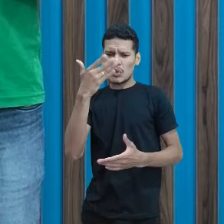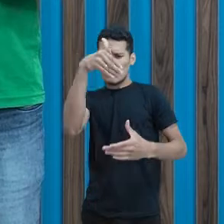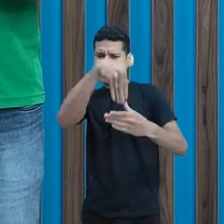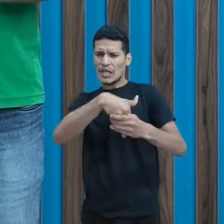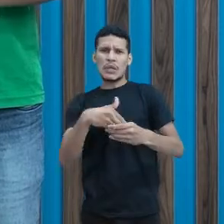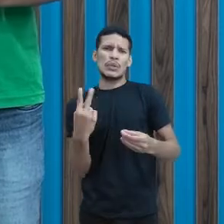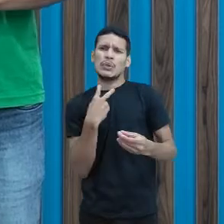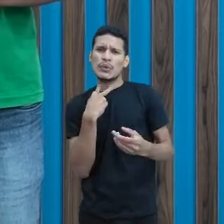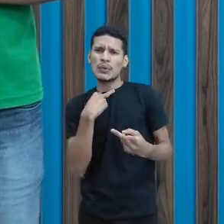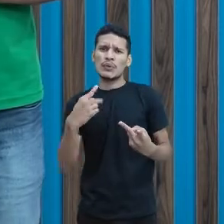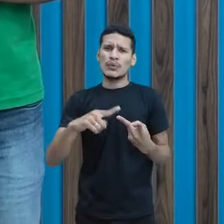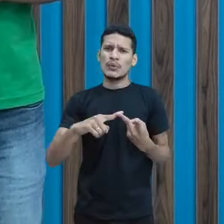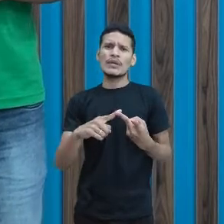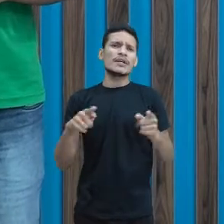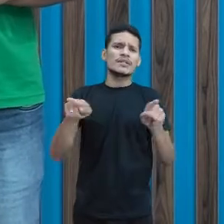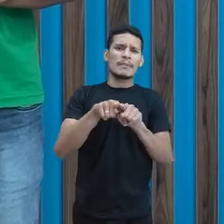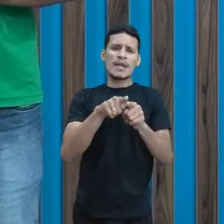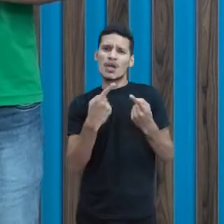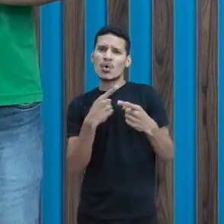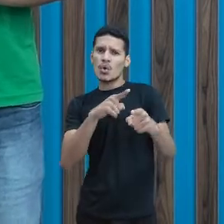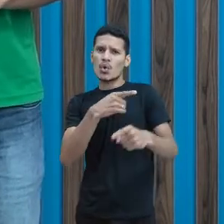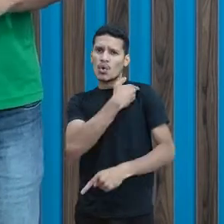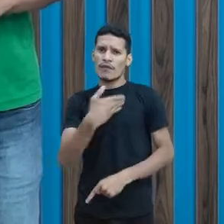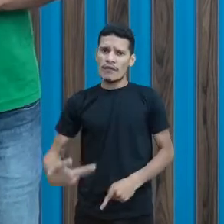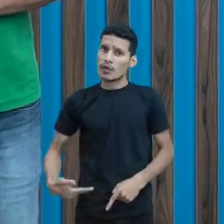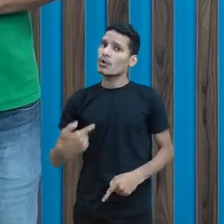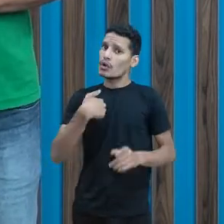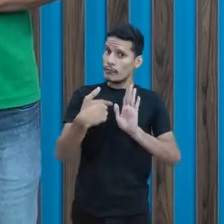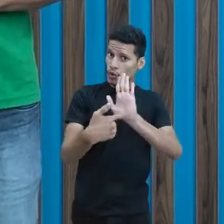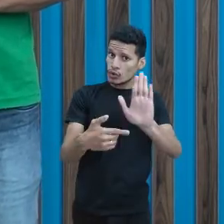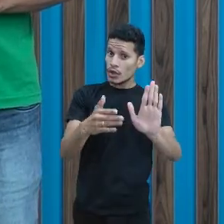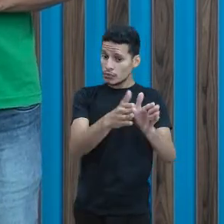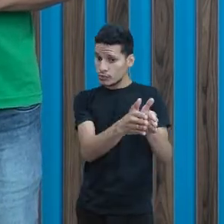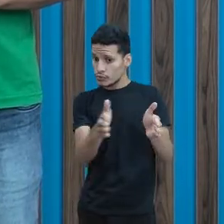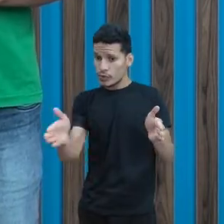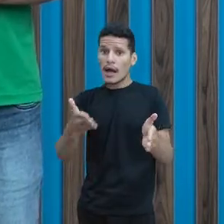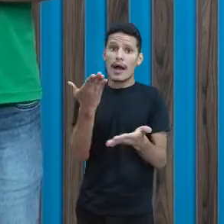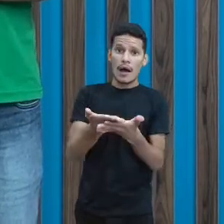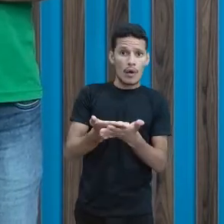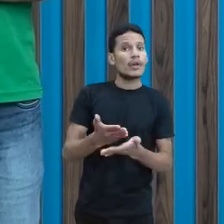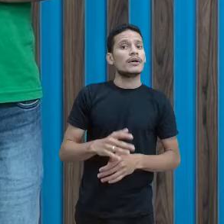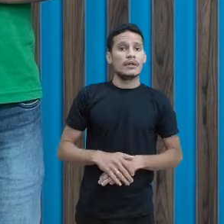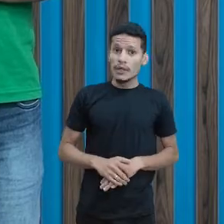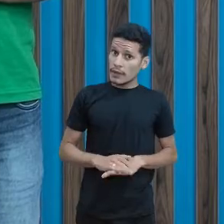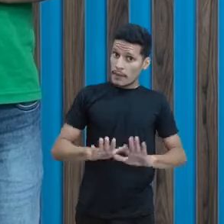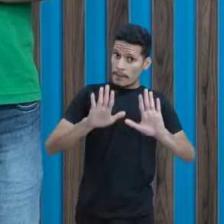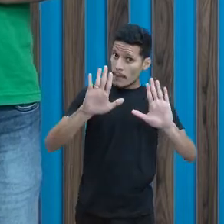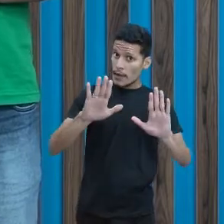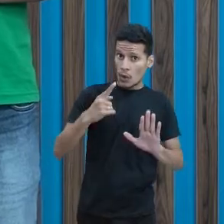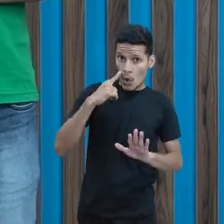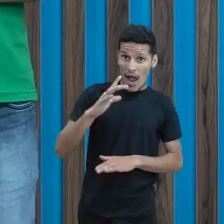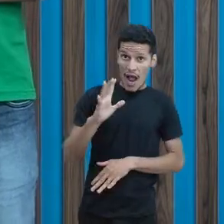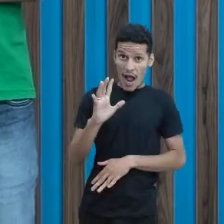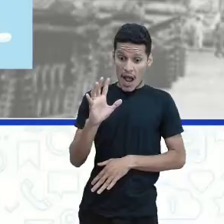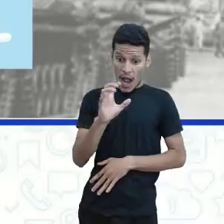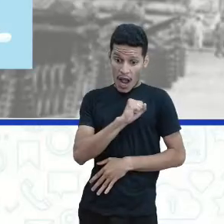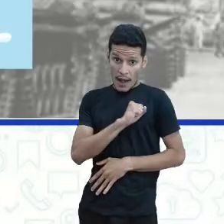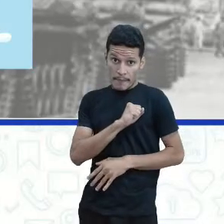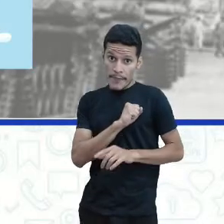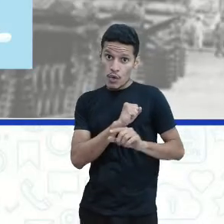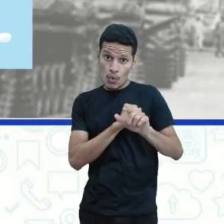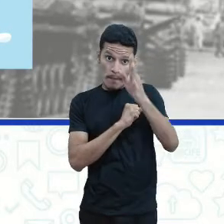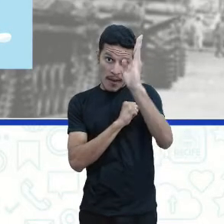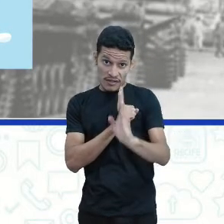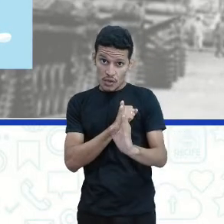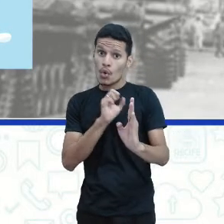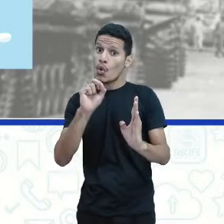né? Não podia se opor ao governo, e eu vou mostrando aqui ao longo das nossas aulas. ame o Brasil, né? Ame-o ou